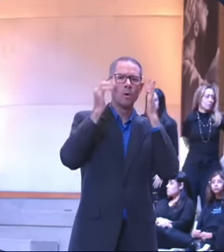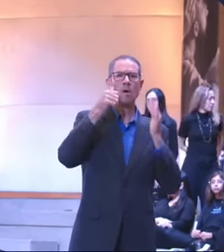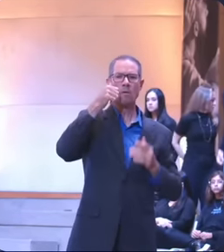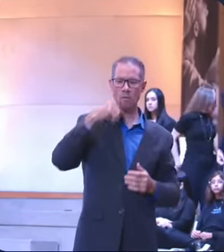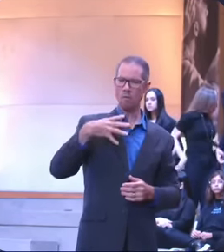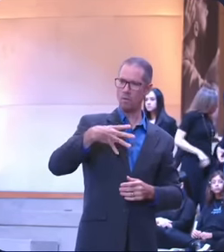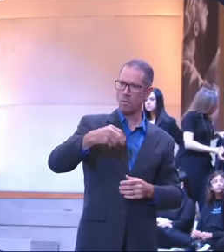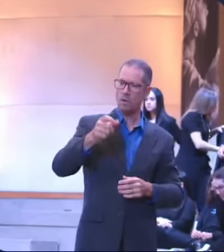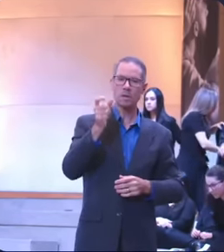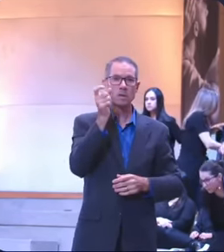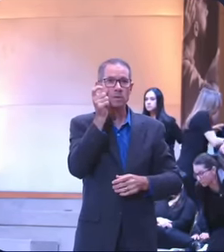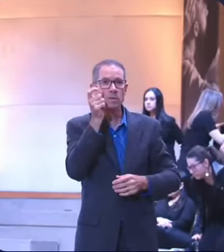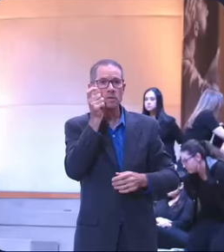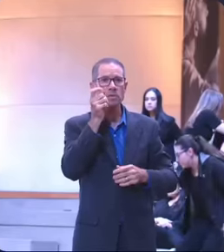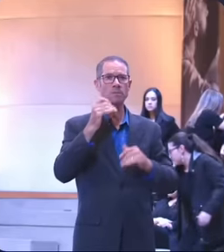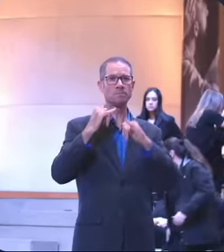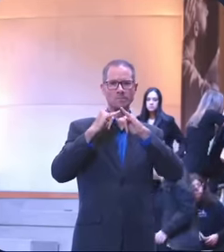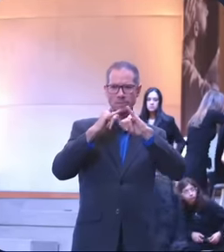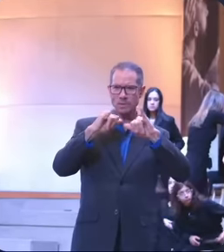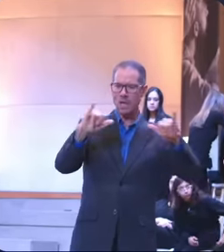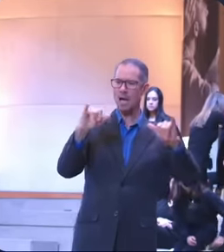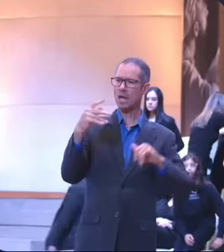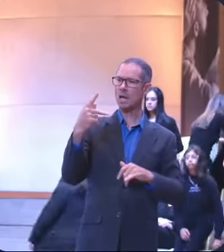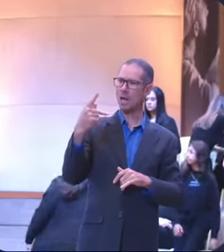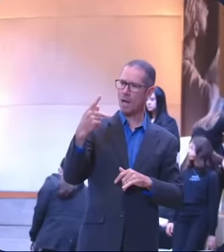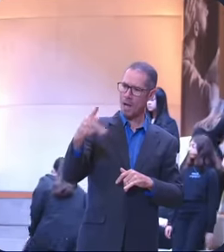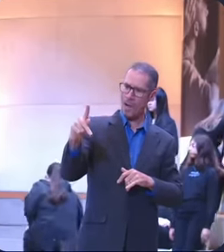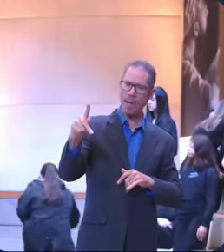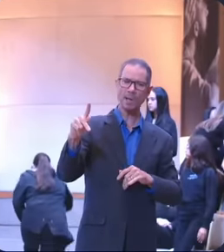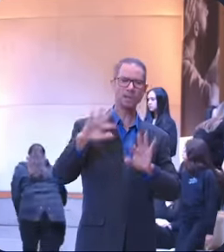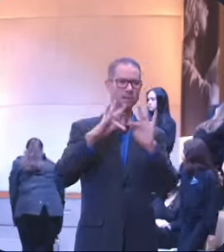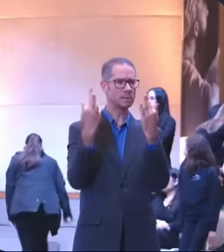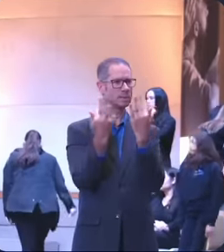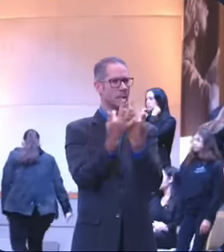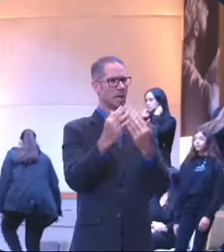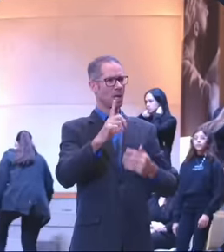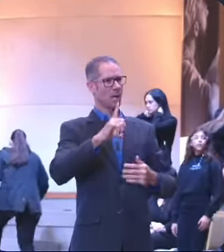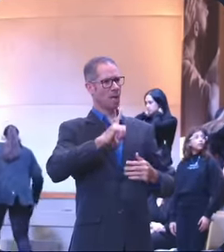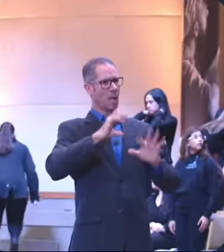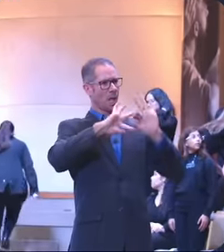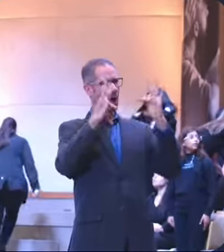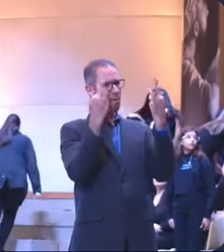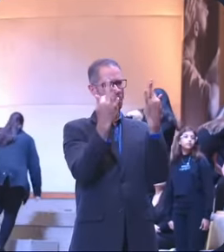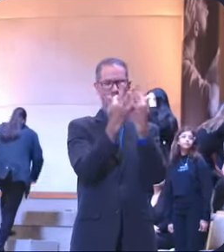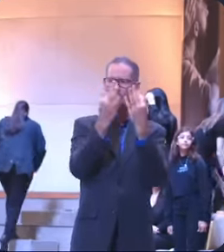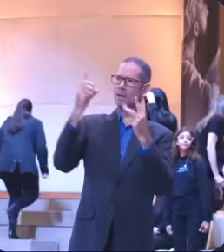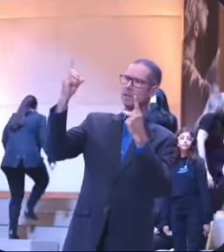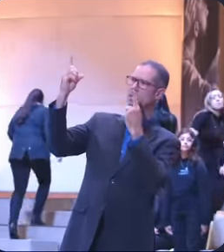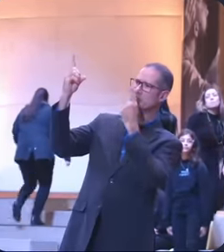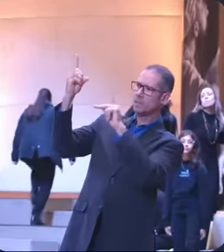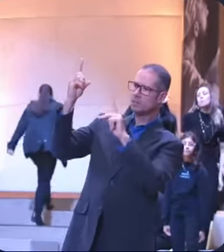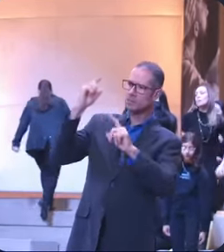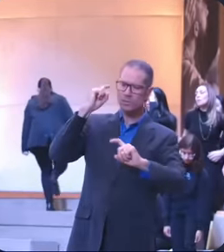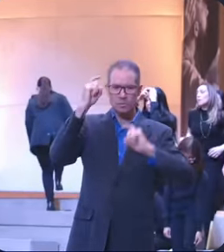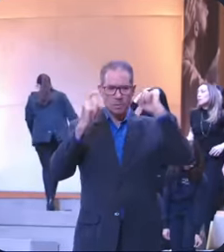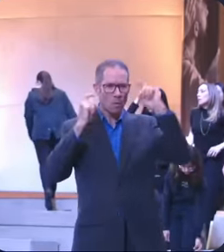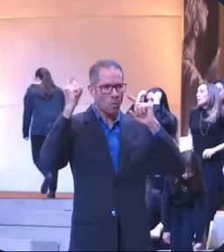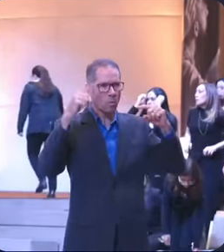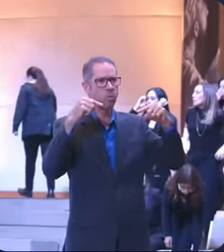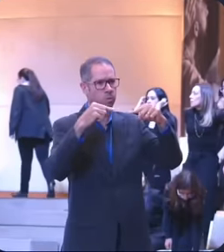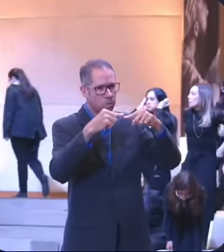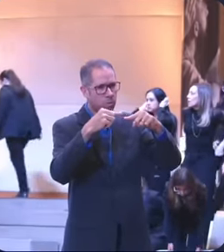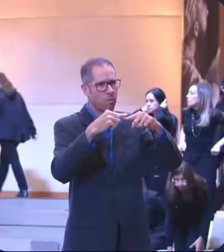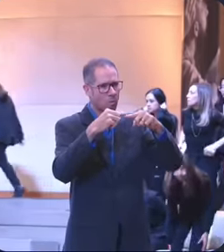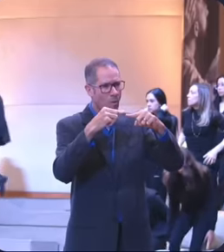assistindo, mas eu quero dizer para eles, tá, que tem uma família de Deus que se importa. Você concorda com